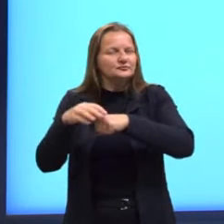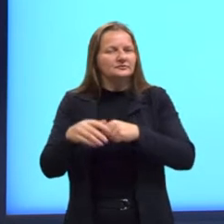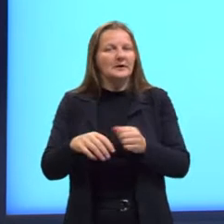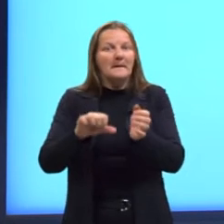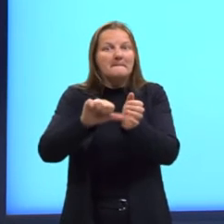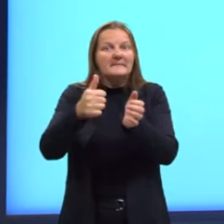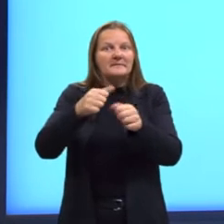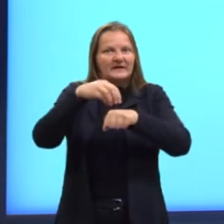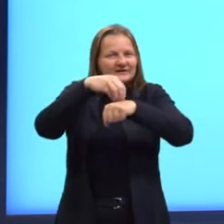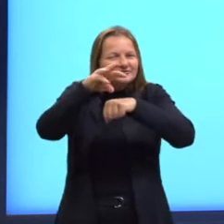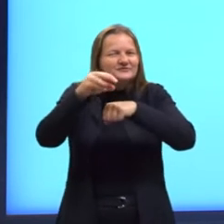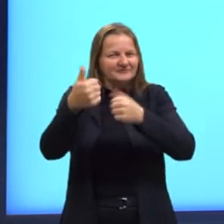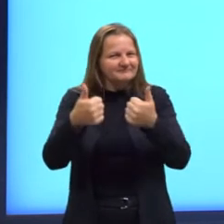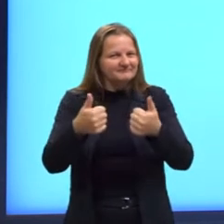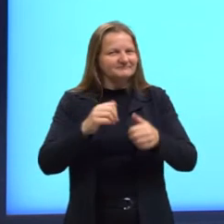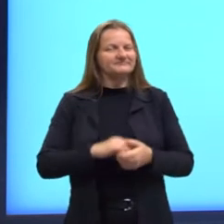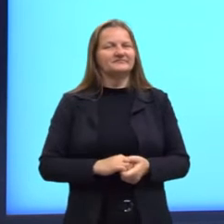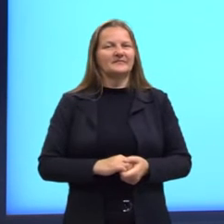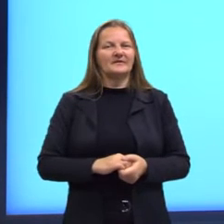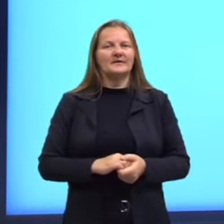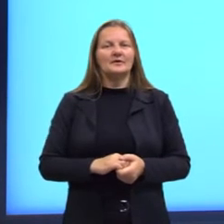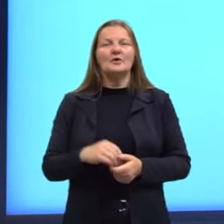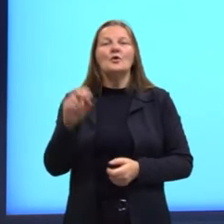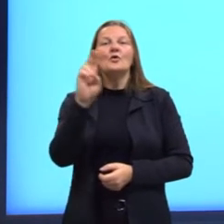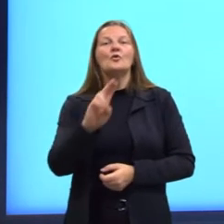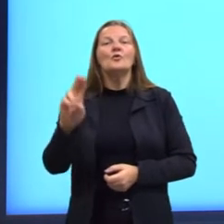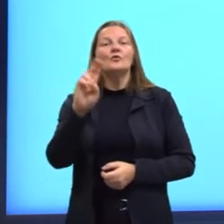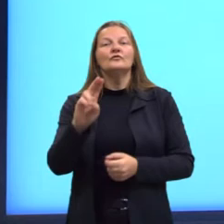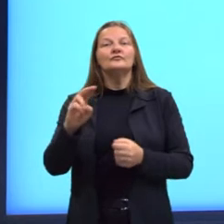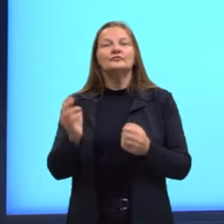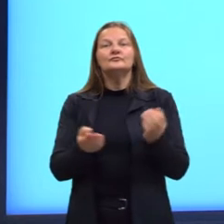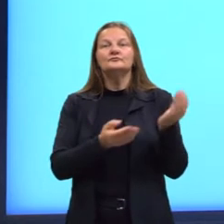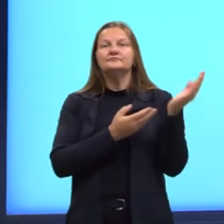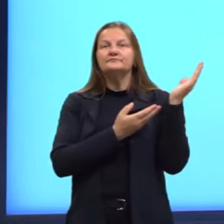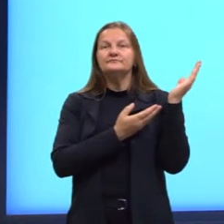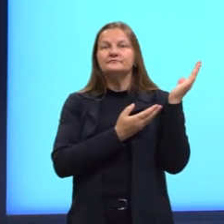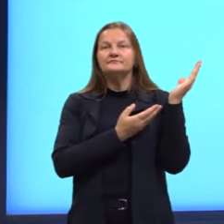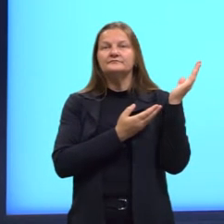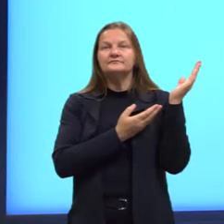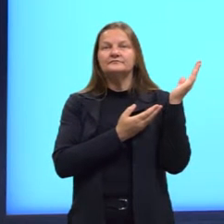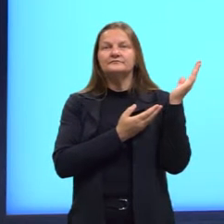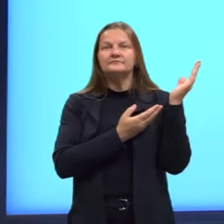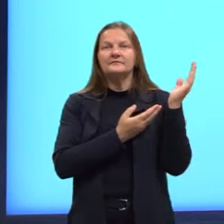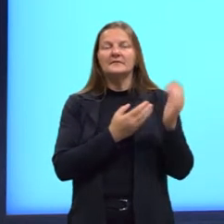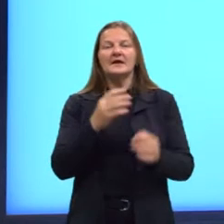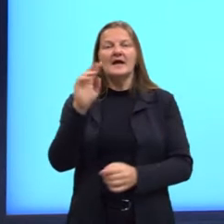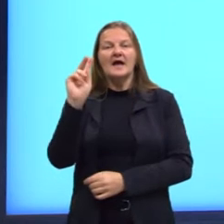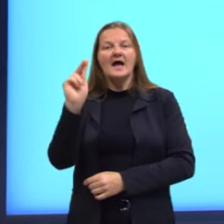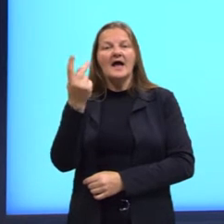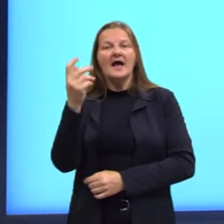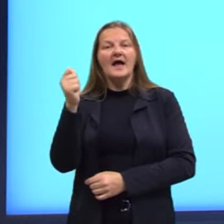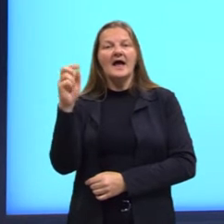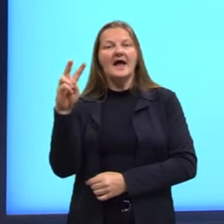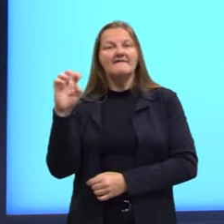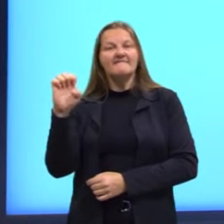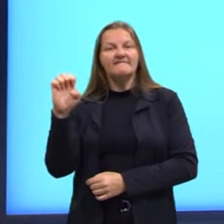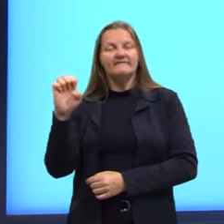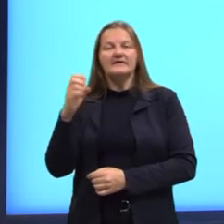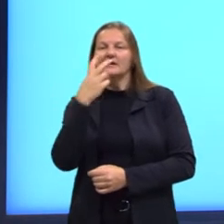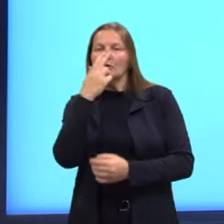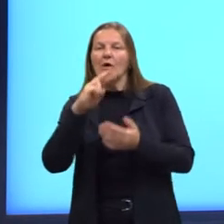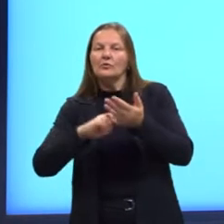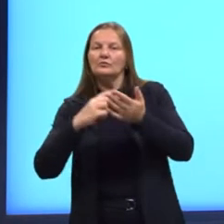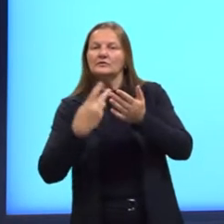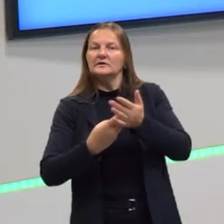a primeira primeira uma seita de todos é o uso do have do verbo ter que ele não apresenta uma